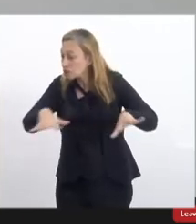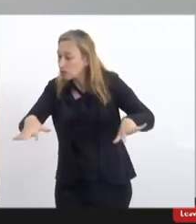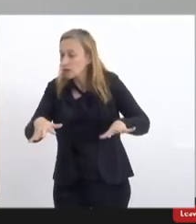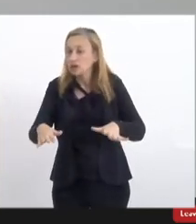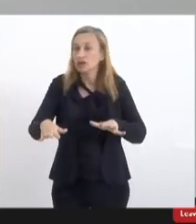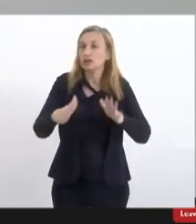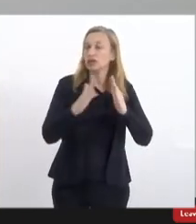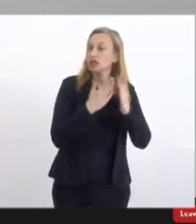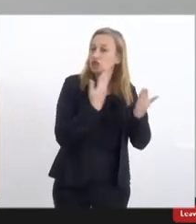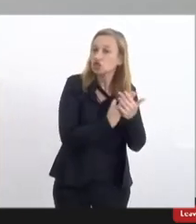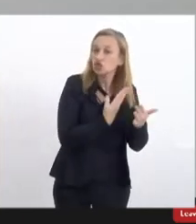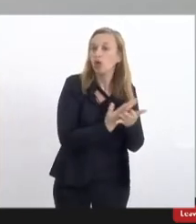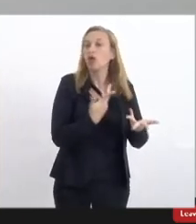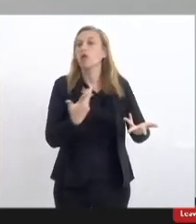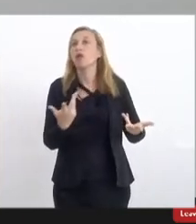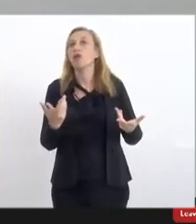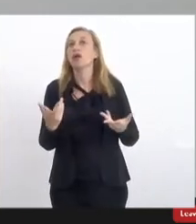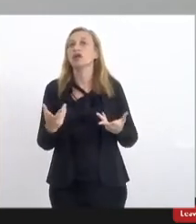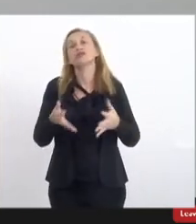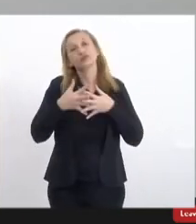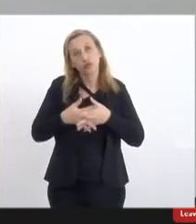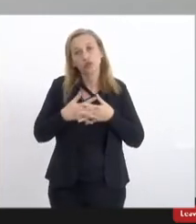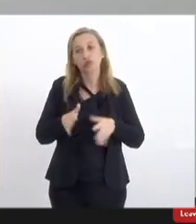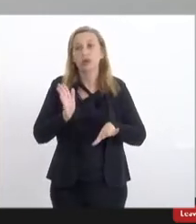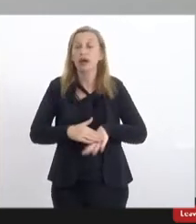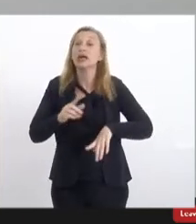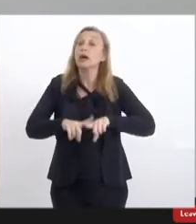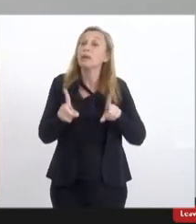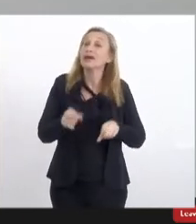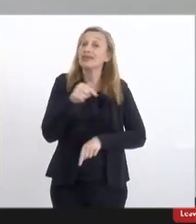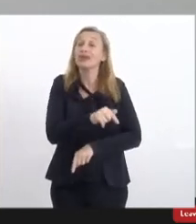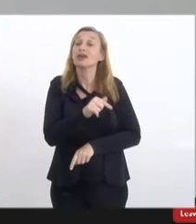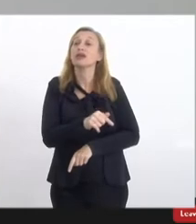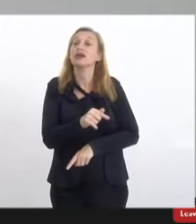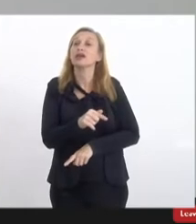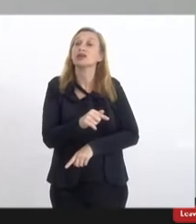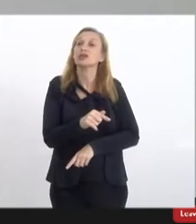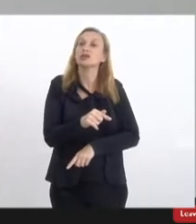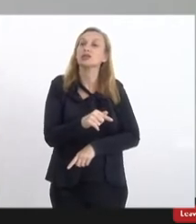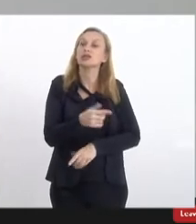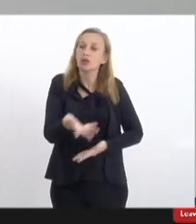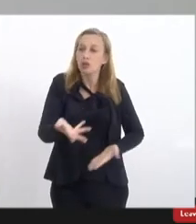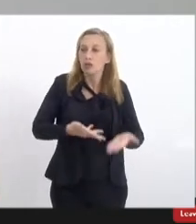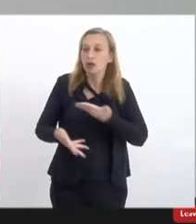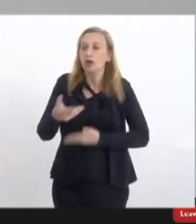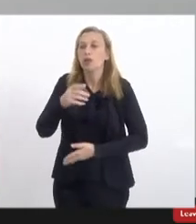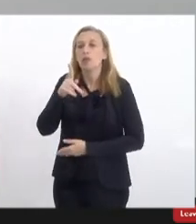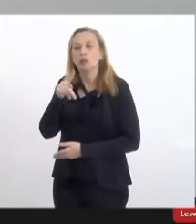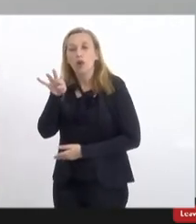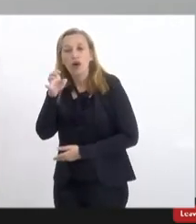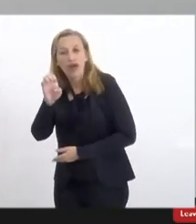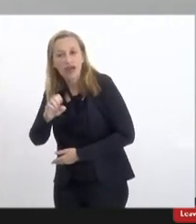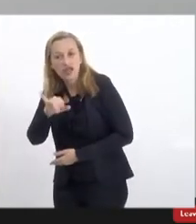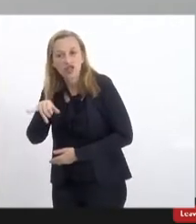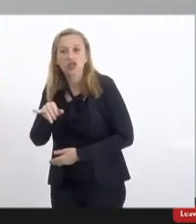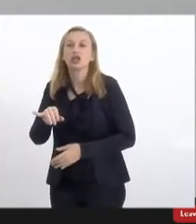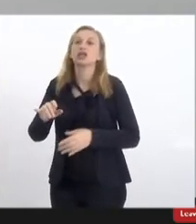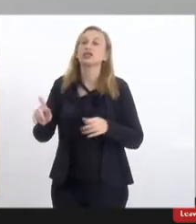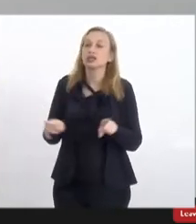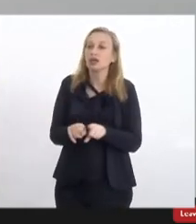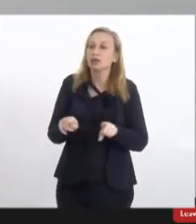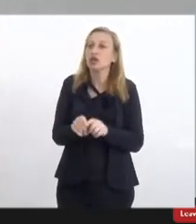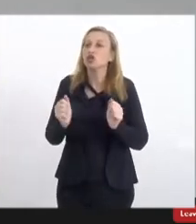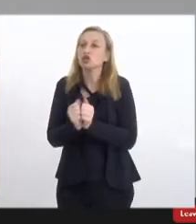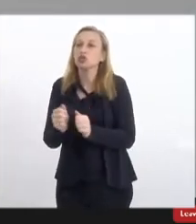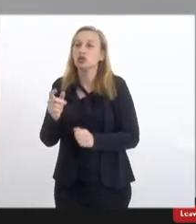de aula ficou um pouco mais complicada. Mas aqui a gente tem como parceiros o PROERD e a gente atua junto também com o